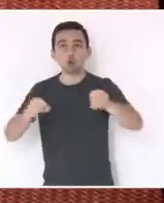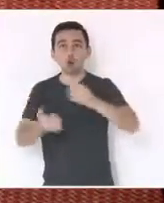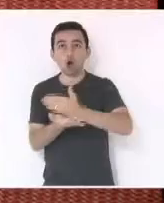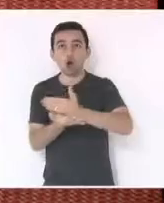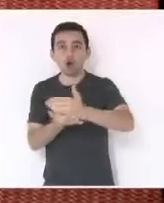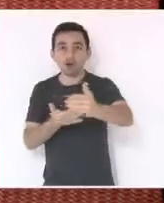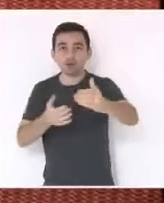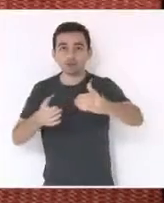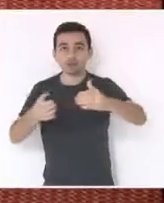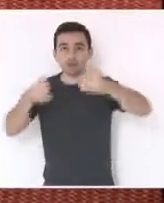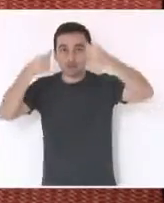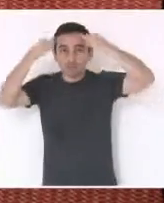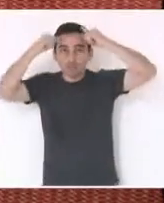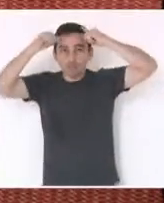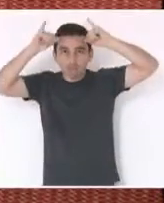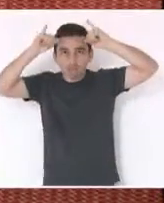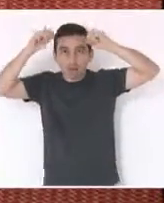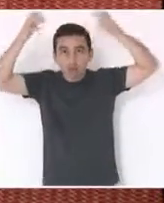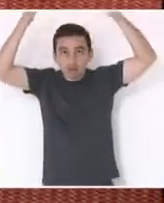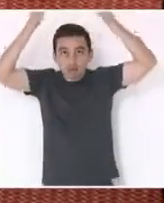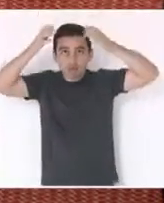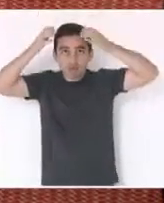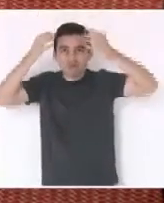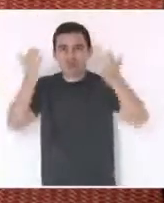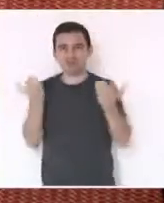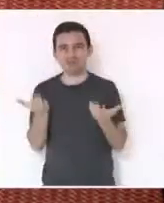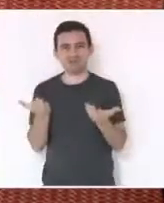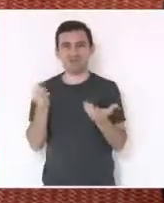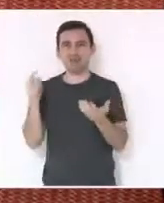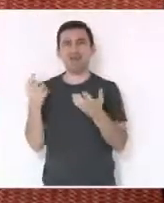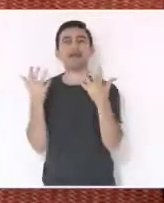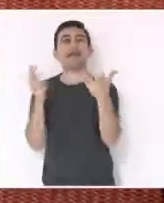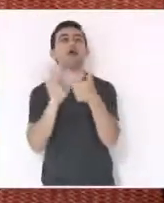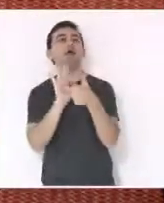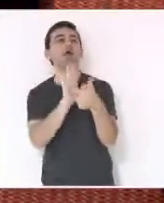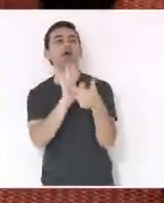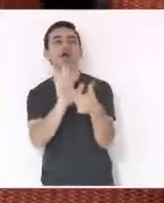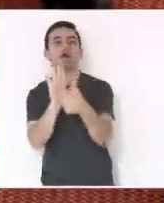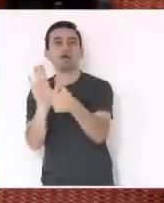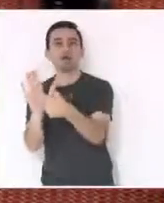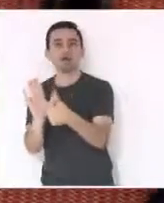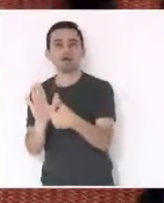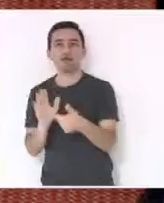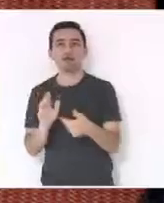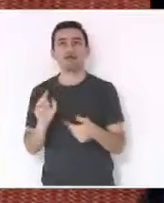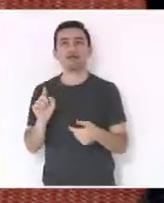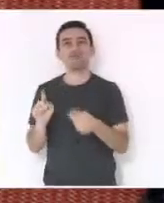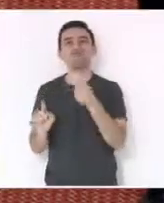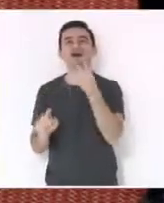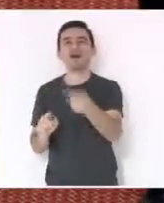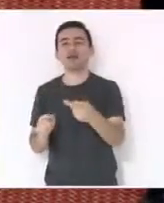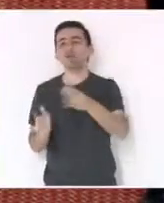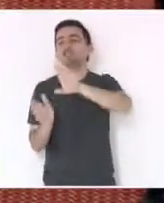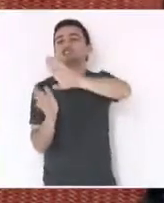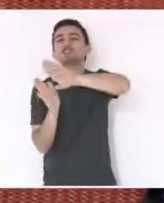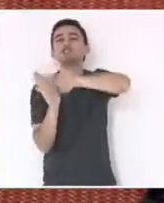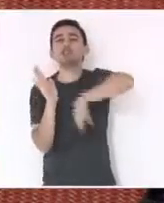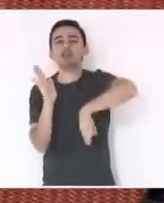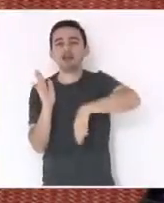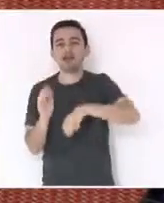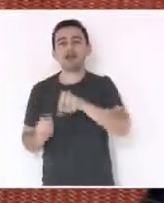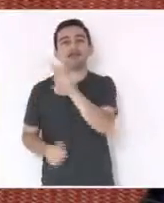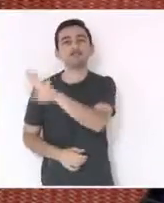e tá lá ele está querendo aparecer então deixa ele acha que falando que vai retirar da pauta a região